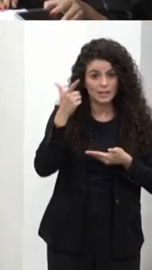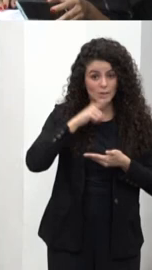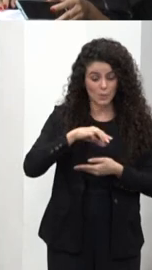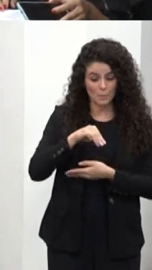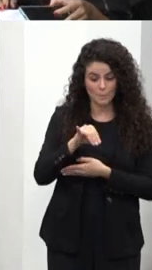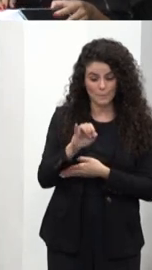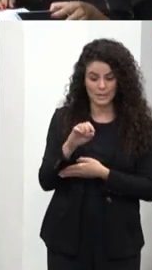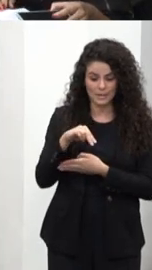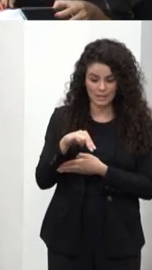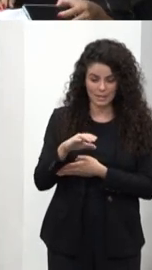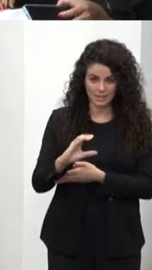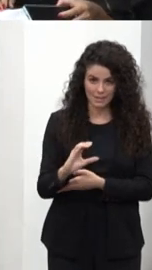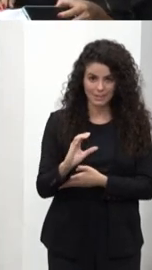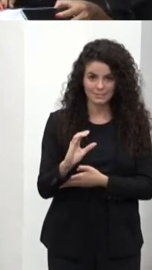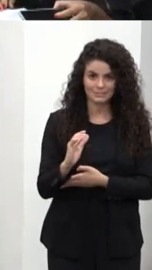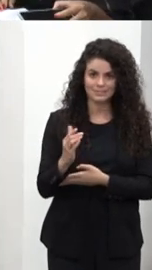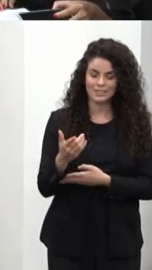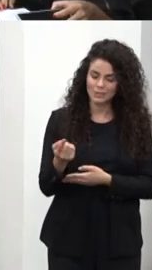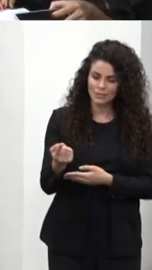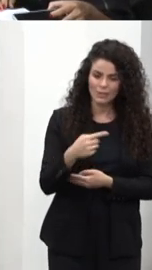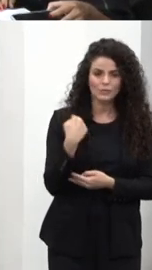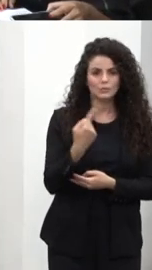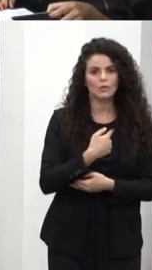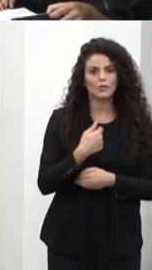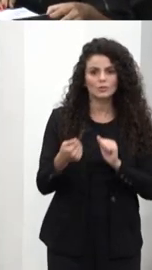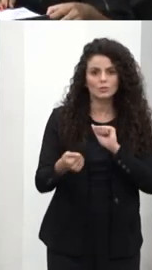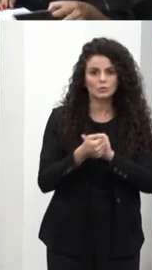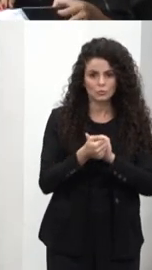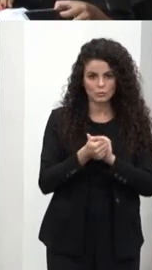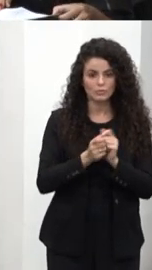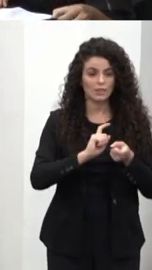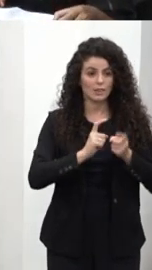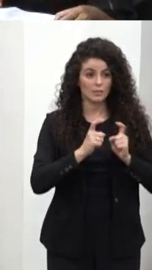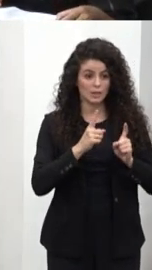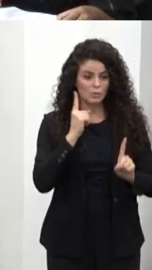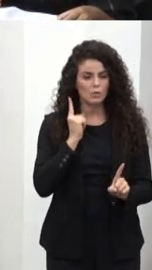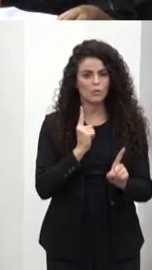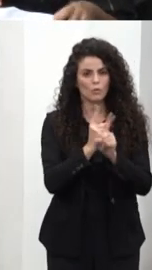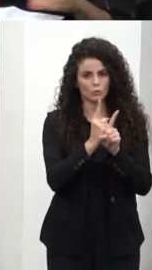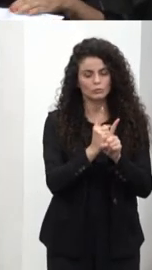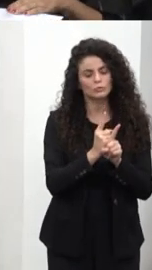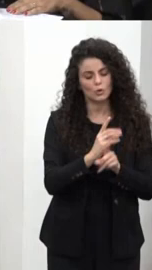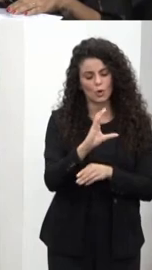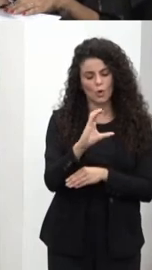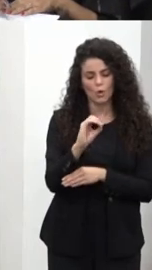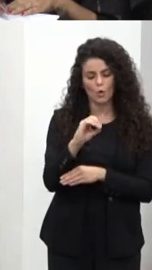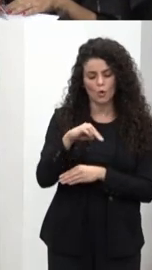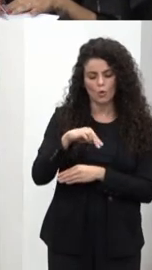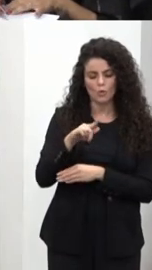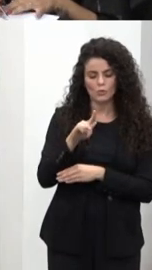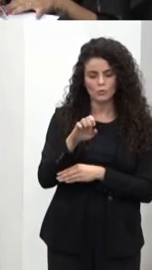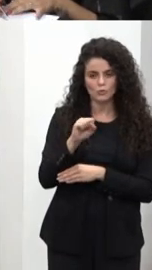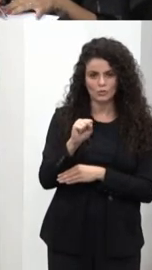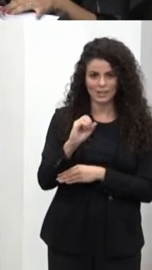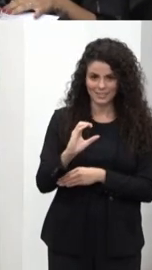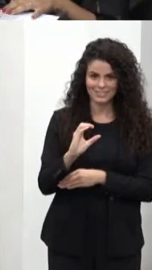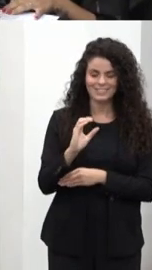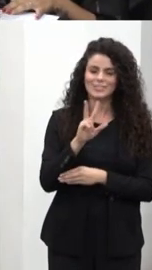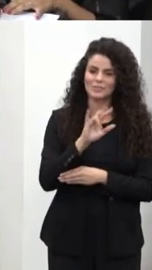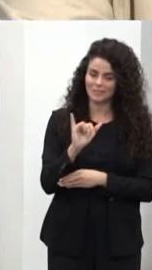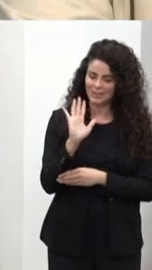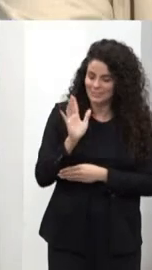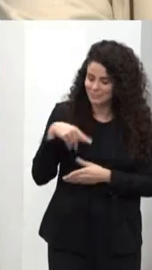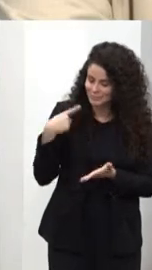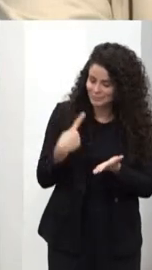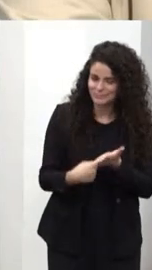no encontro que terá do com Jéssica né o Congresso dos gestores culturais nós já combinamos isso em